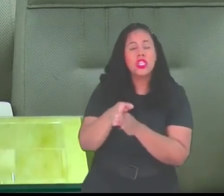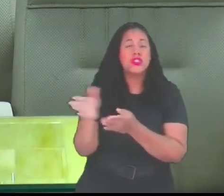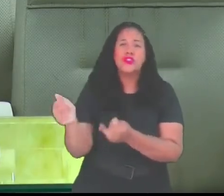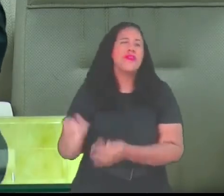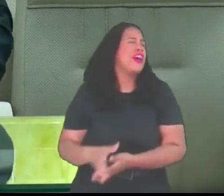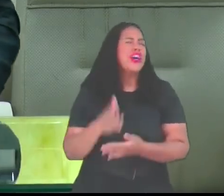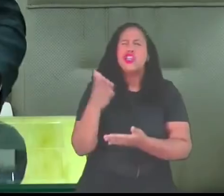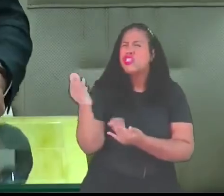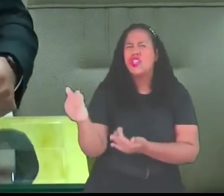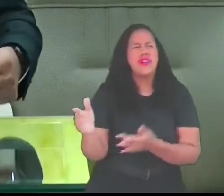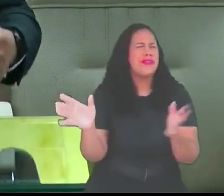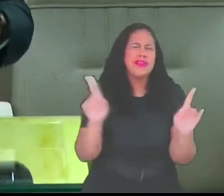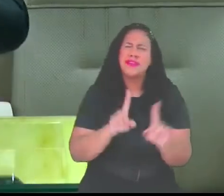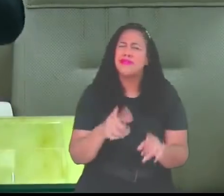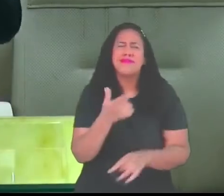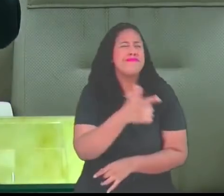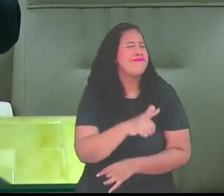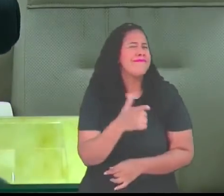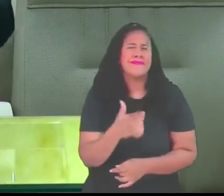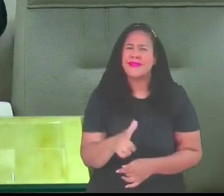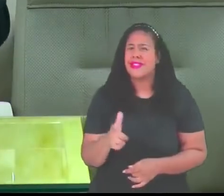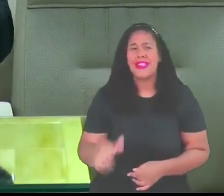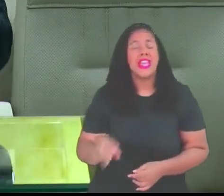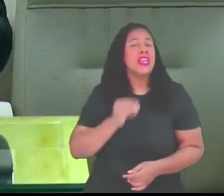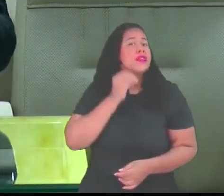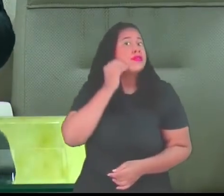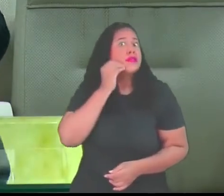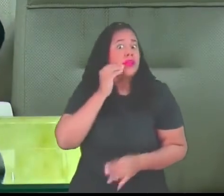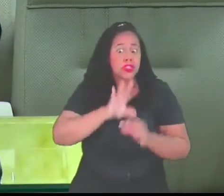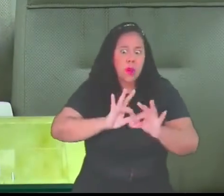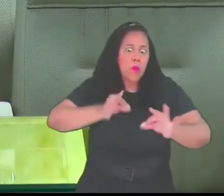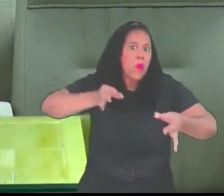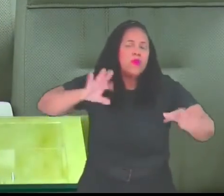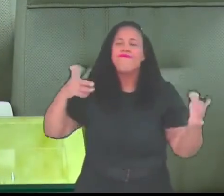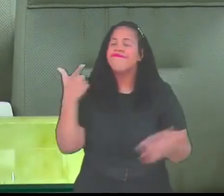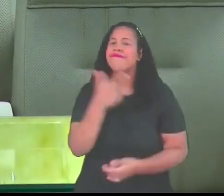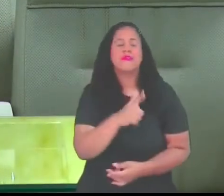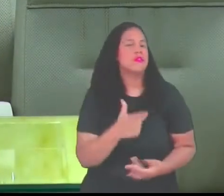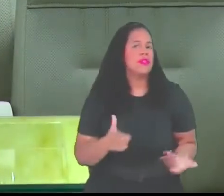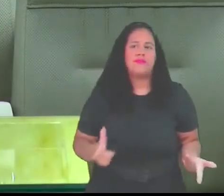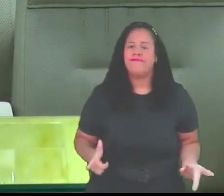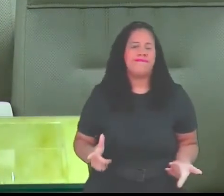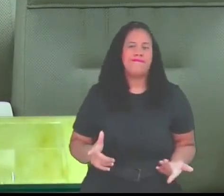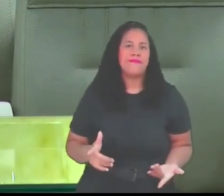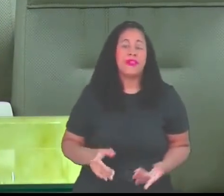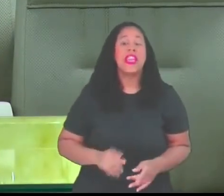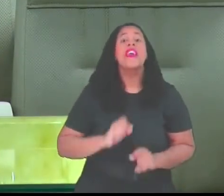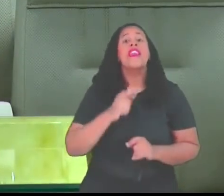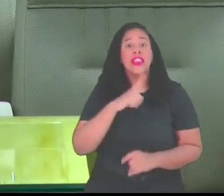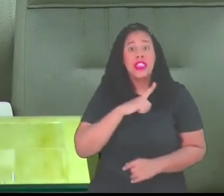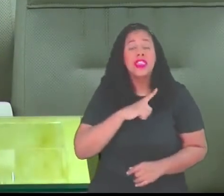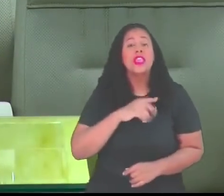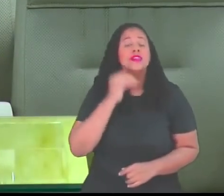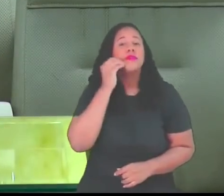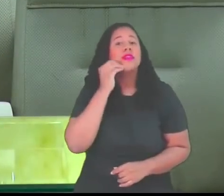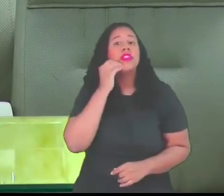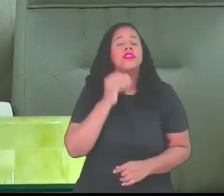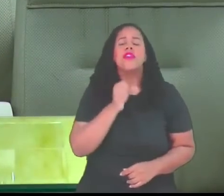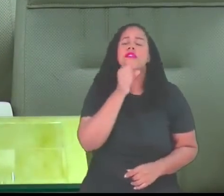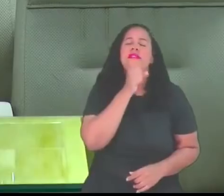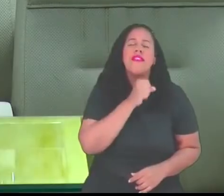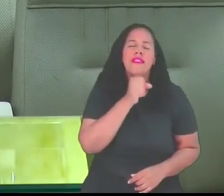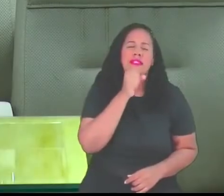jovem, irmãos. Jovem não tem uma esteira de experiências. Não tem. Quem tem experiência são os mais